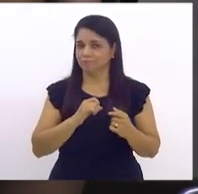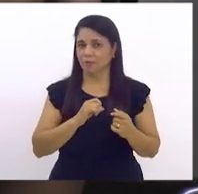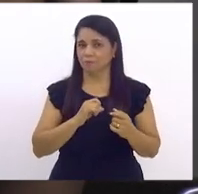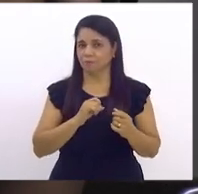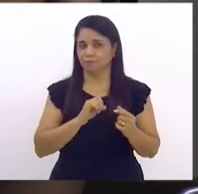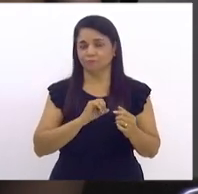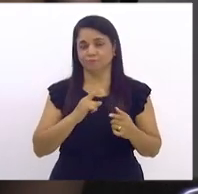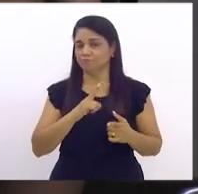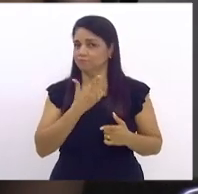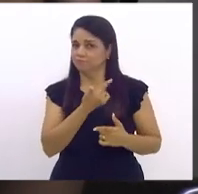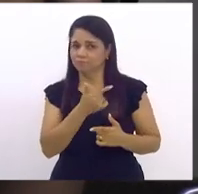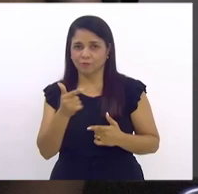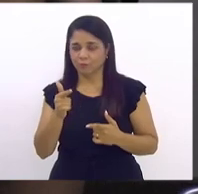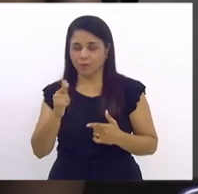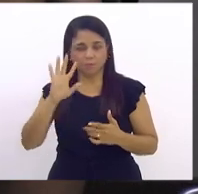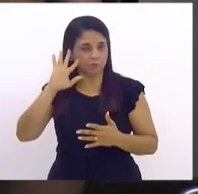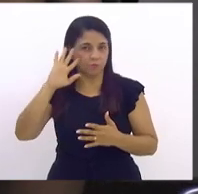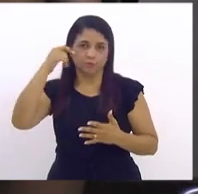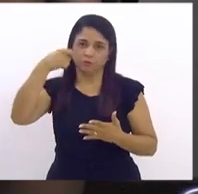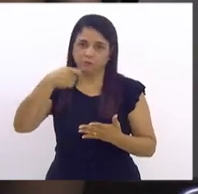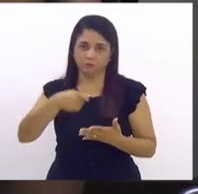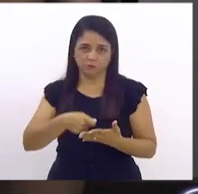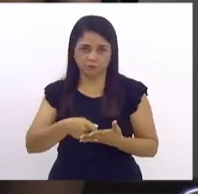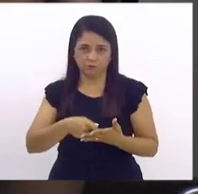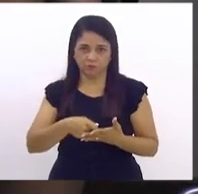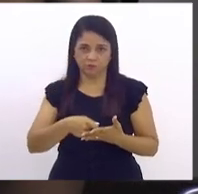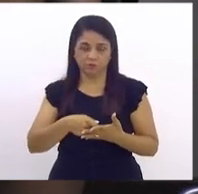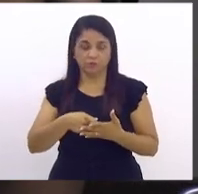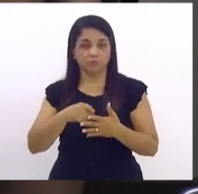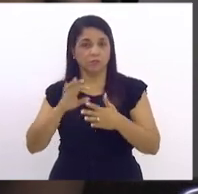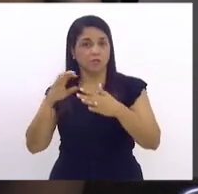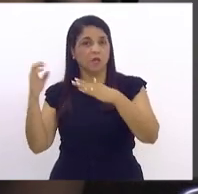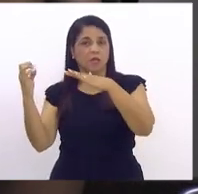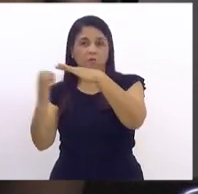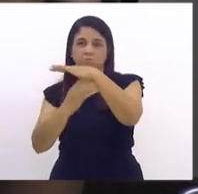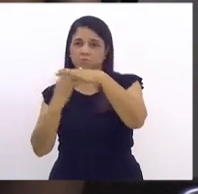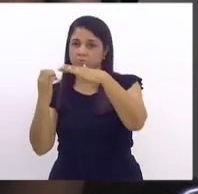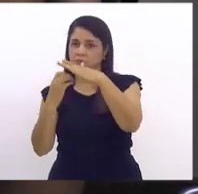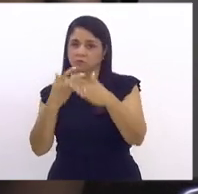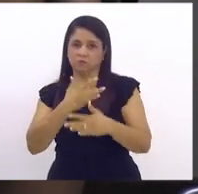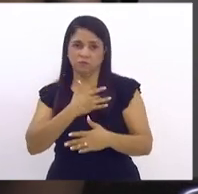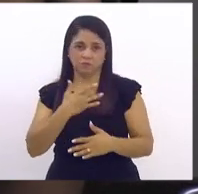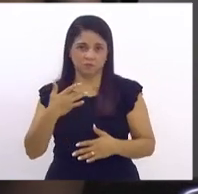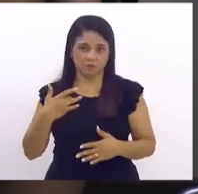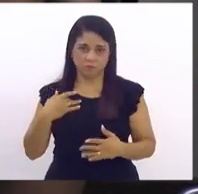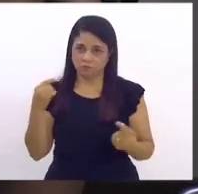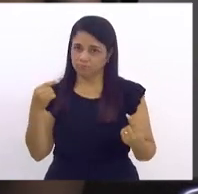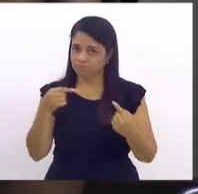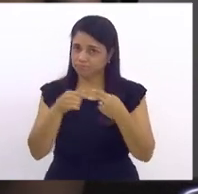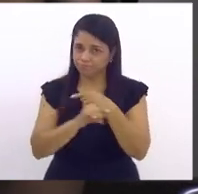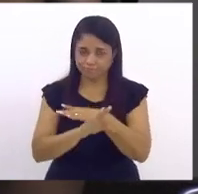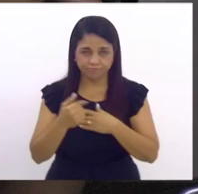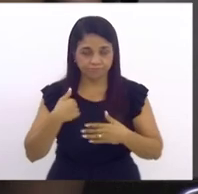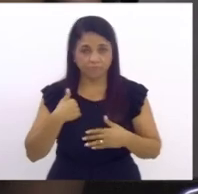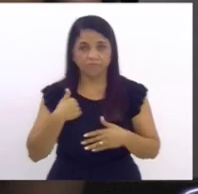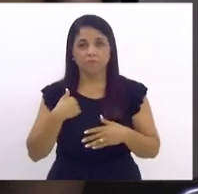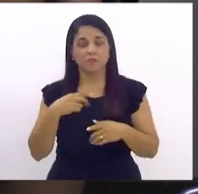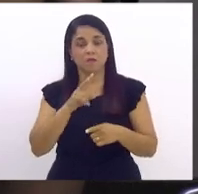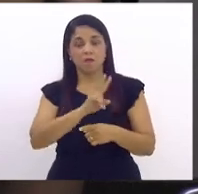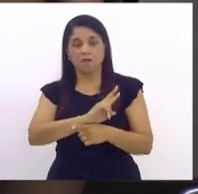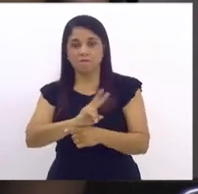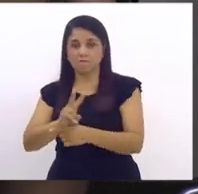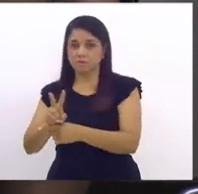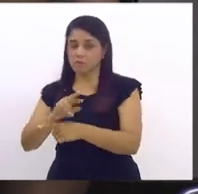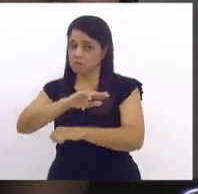infelizmente, para decidir nada em relação às operadoras de plano de saúde que estão sob a vigência da